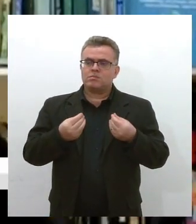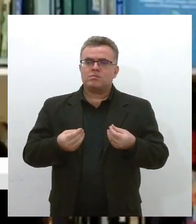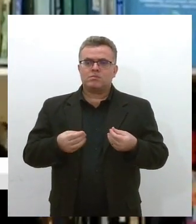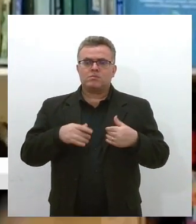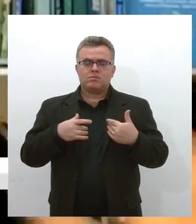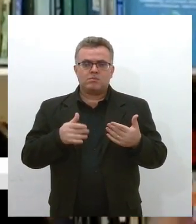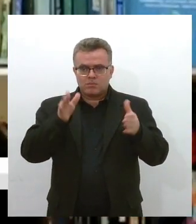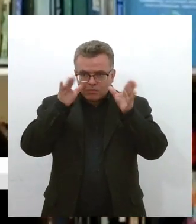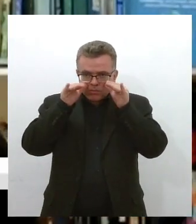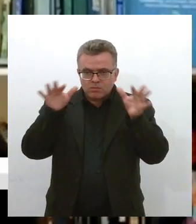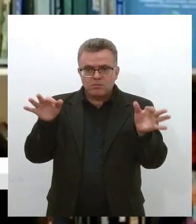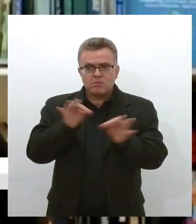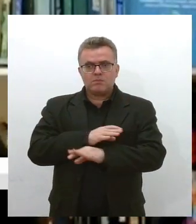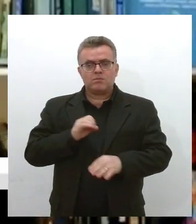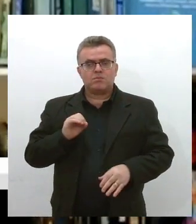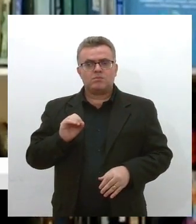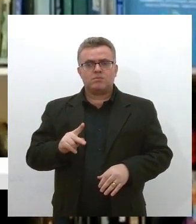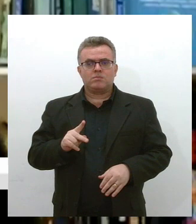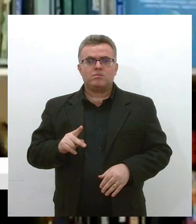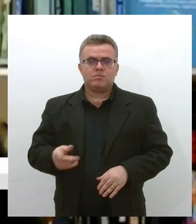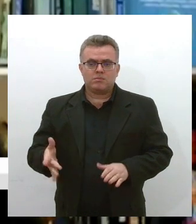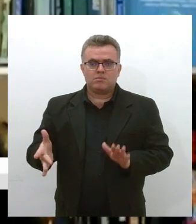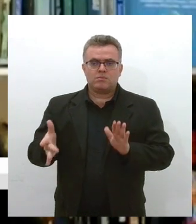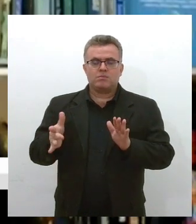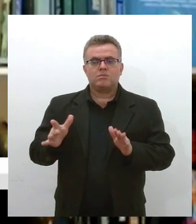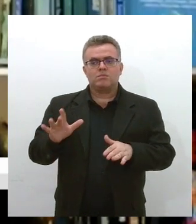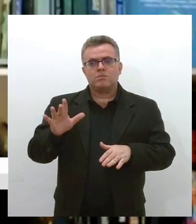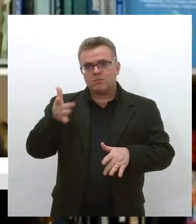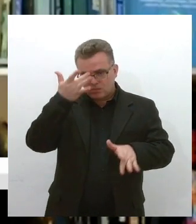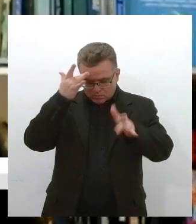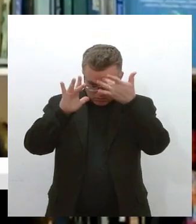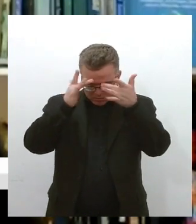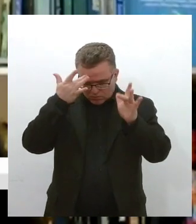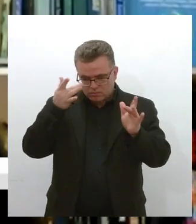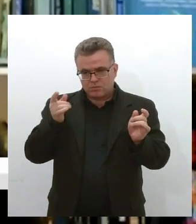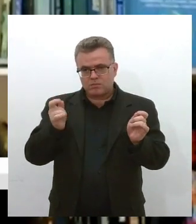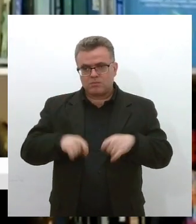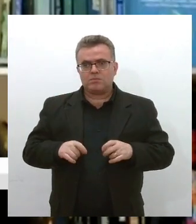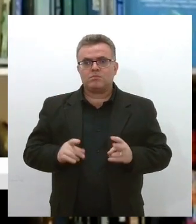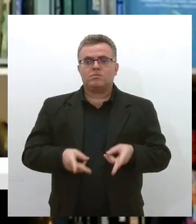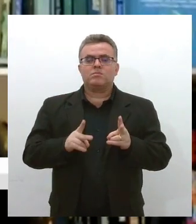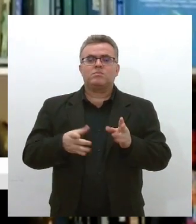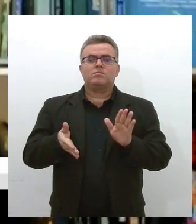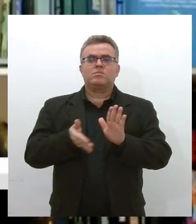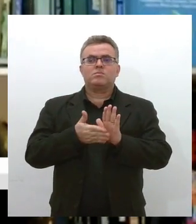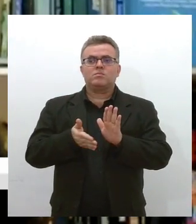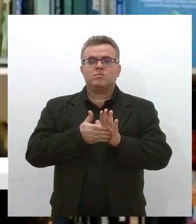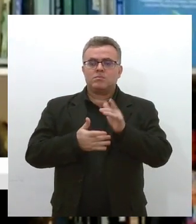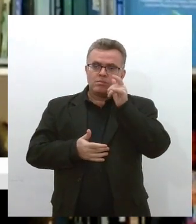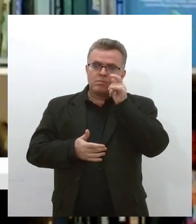aquela coisa bem fixada naquilo, né? Mas é uma proposta interessante que